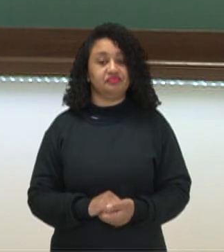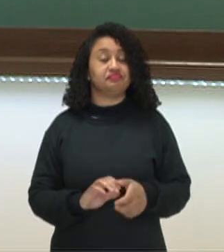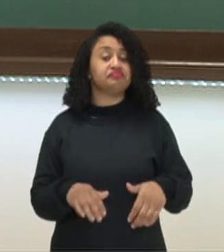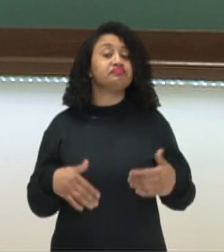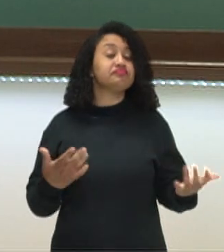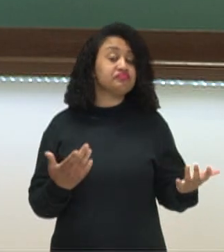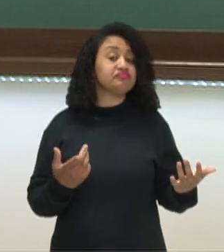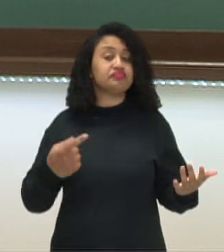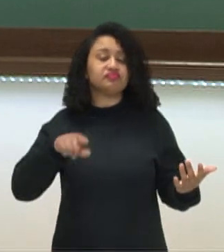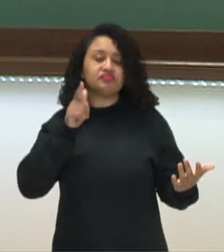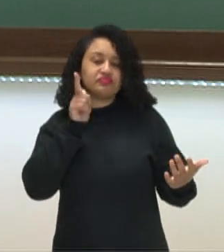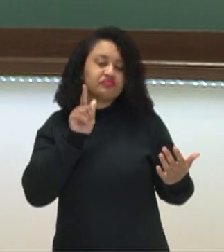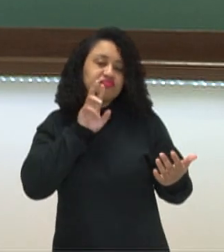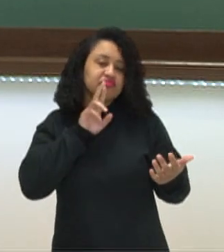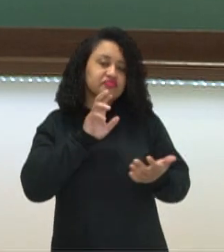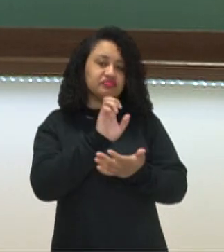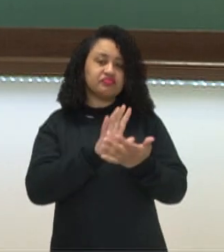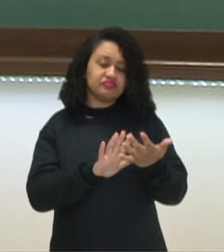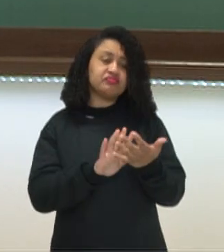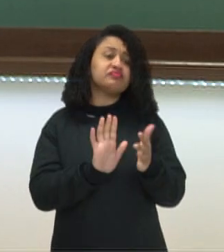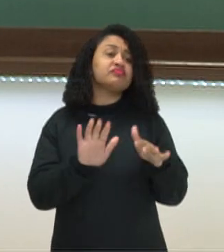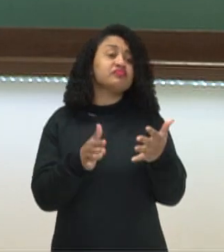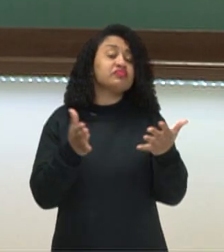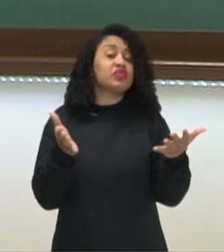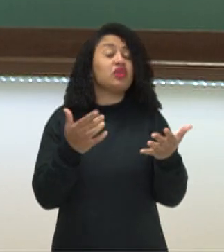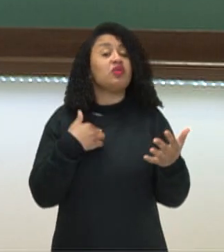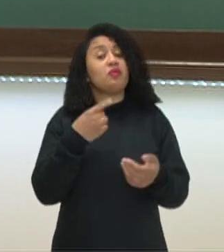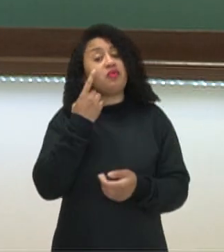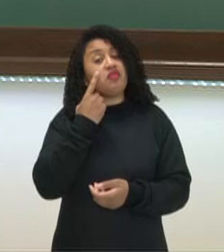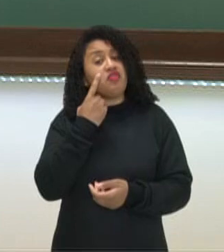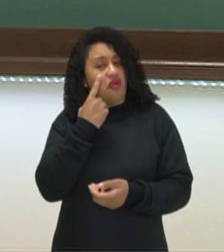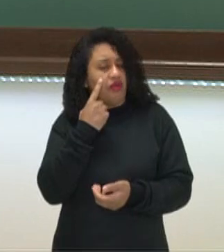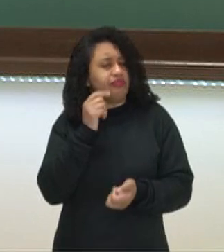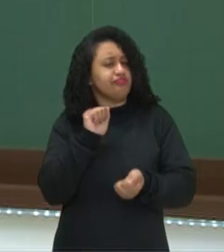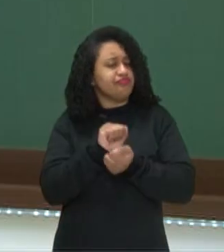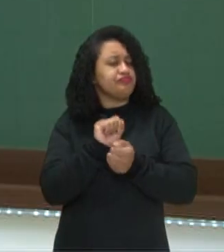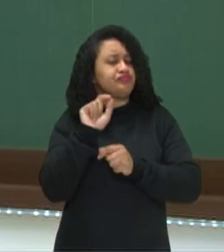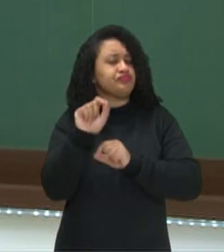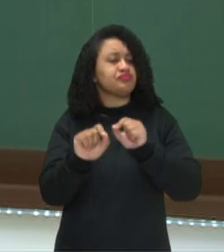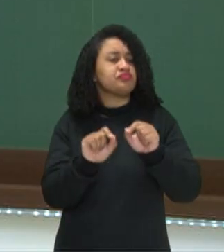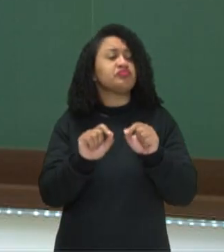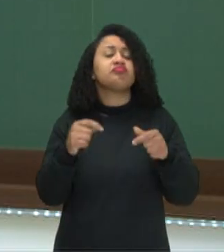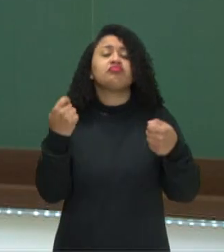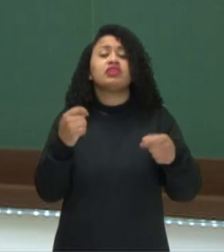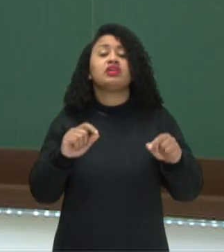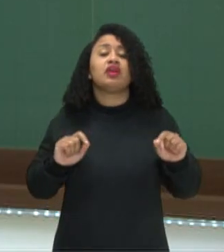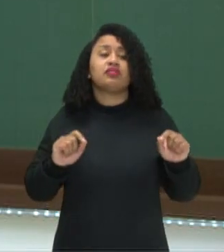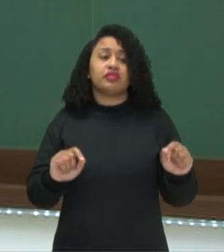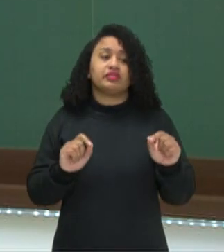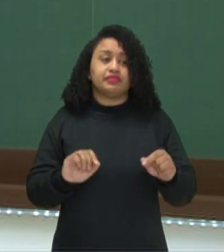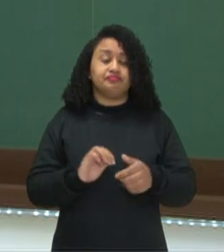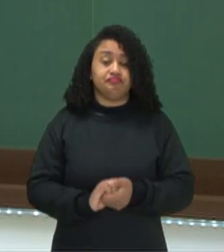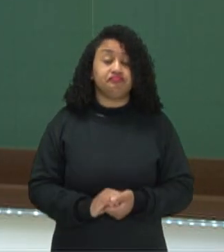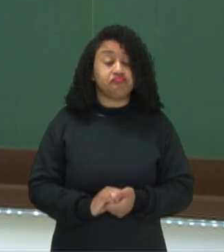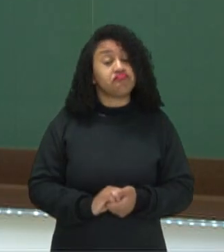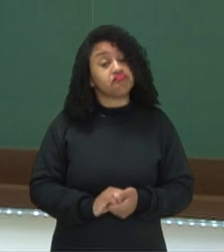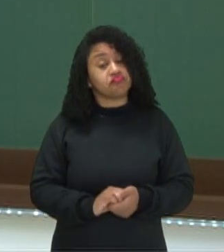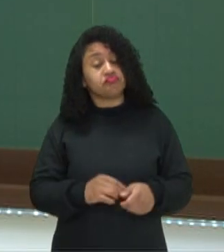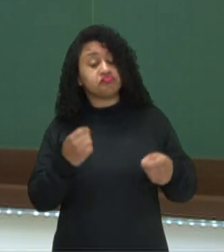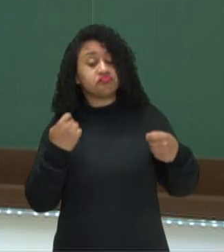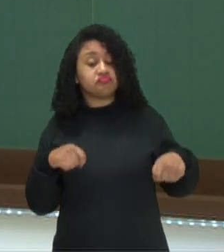E aí, conseguiram resolver? Então, vamos acompanhar aqui comigo. Então, o que nós precisávamos fazer? A gente